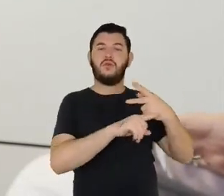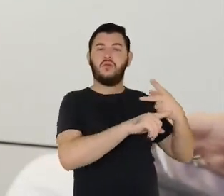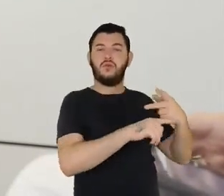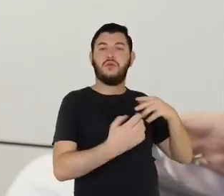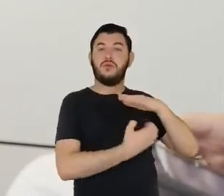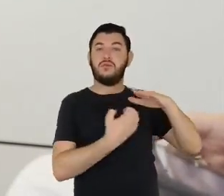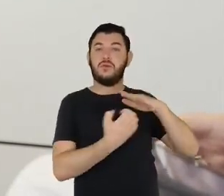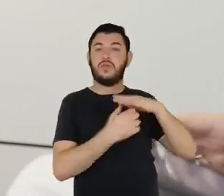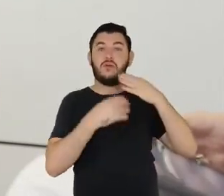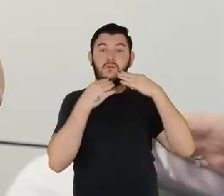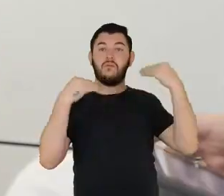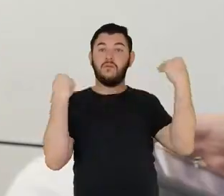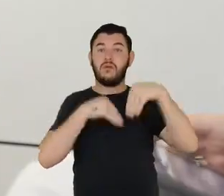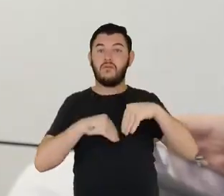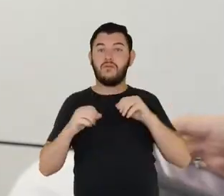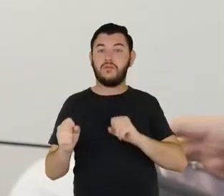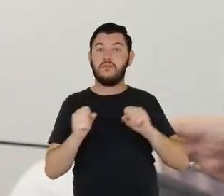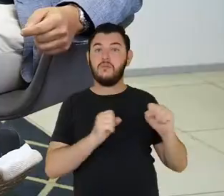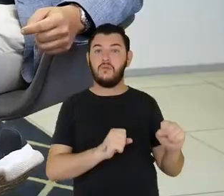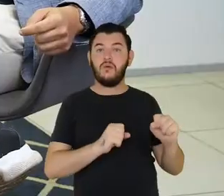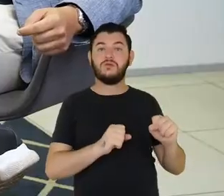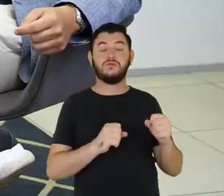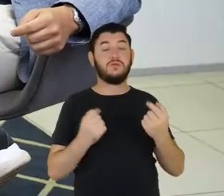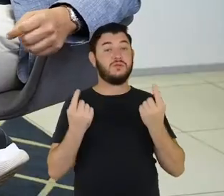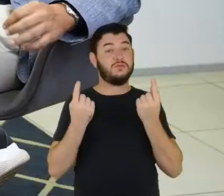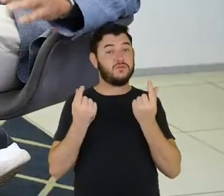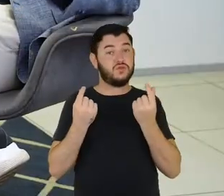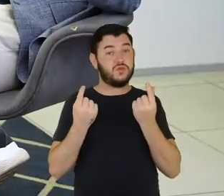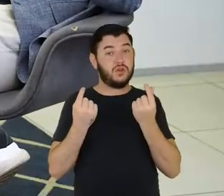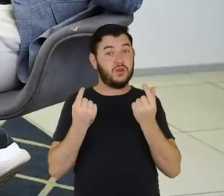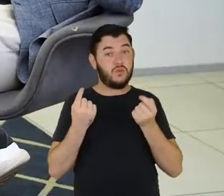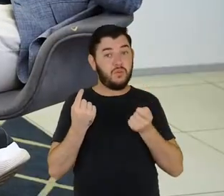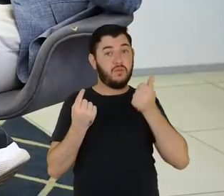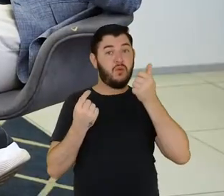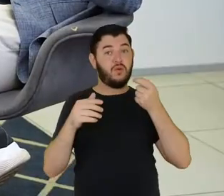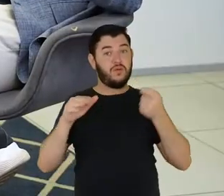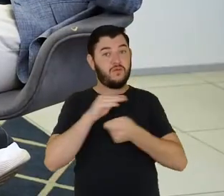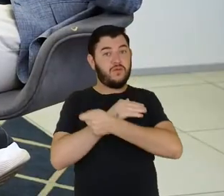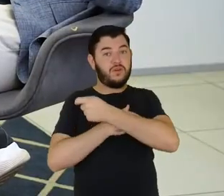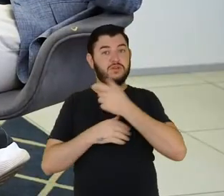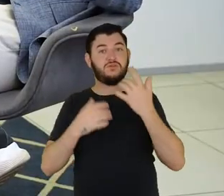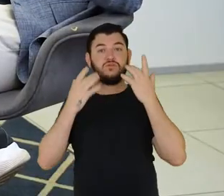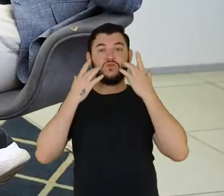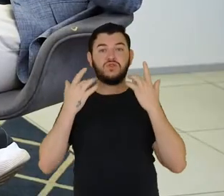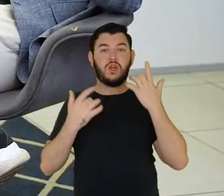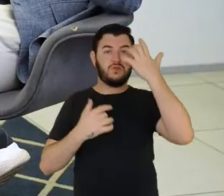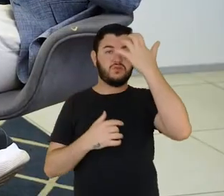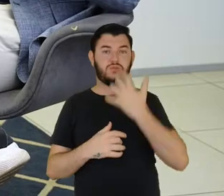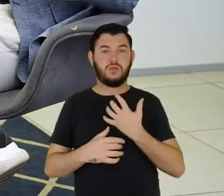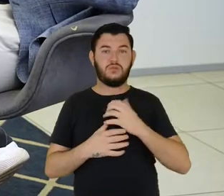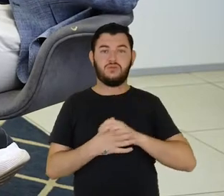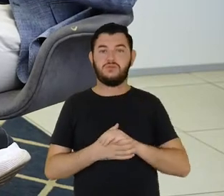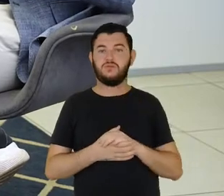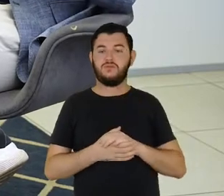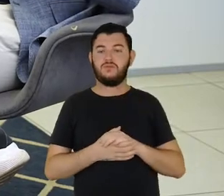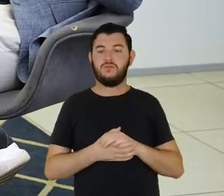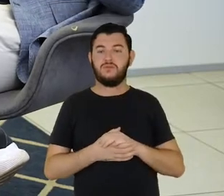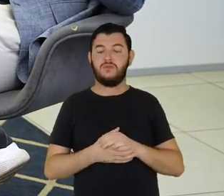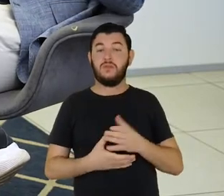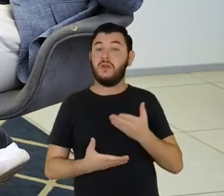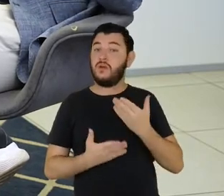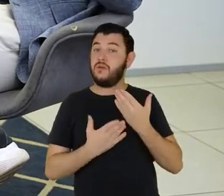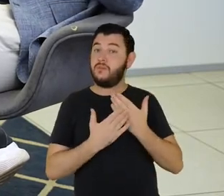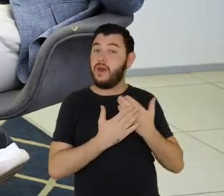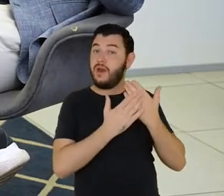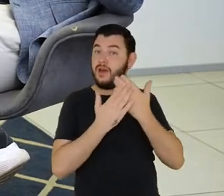grana e botar numa peça, digamos, mais séria. É isso aí, uma verdadeira aula, né, sobre a Lei Rouanet. Então, se você não entendeu, volta um pouquinho